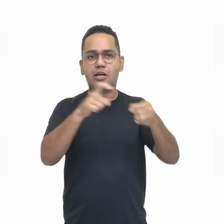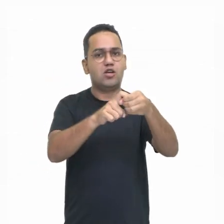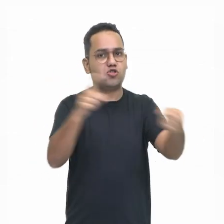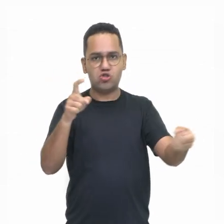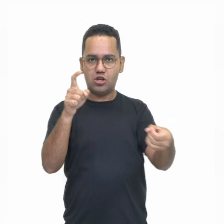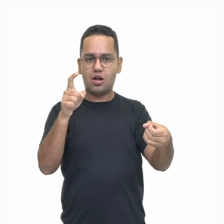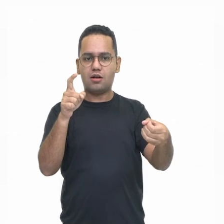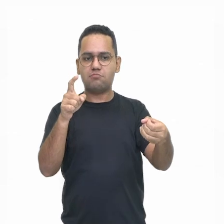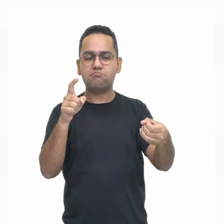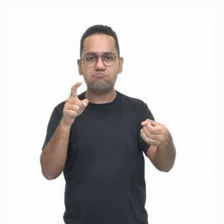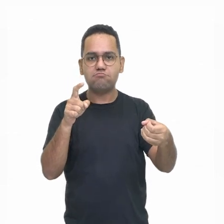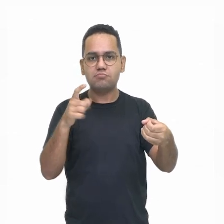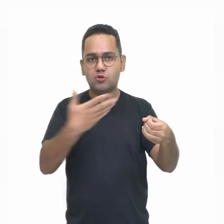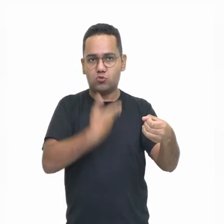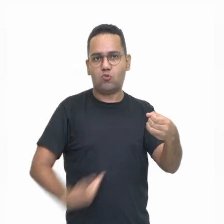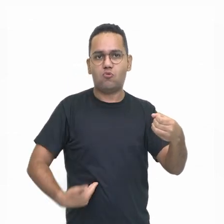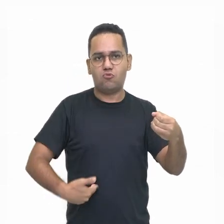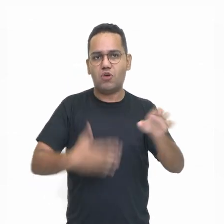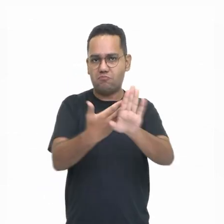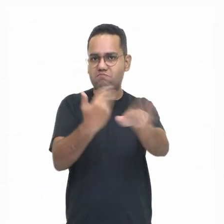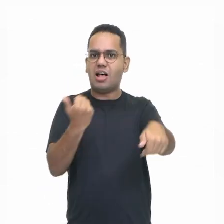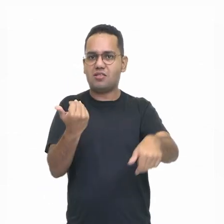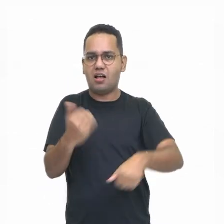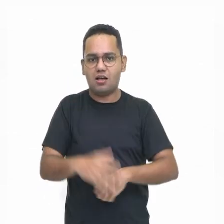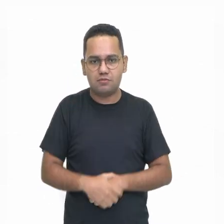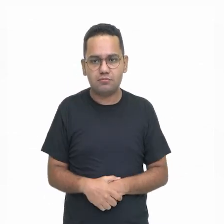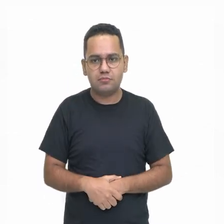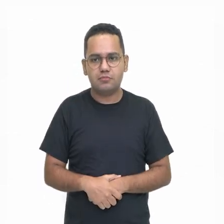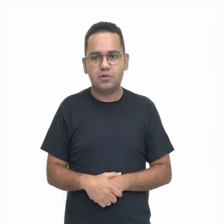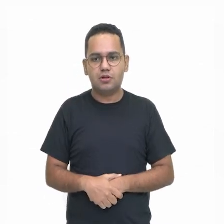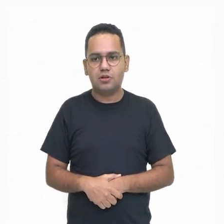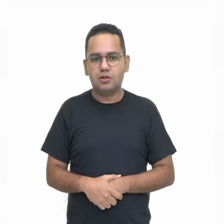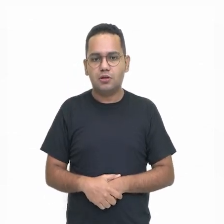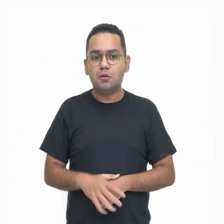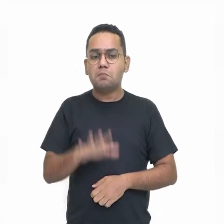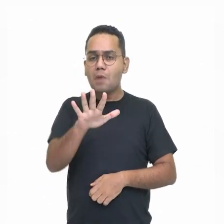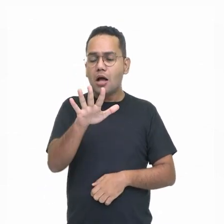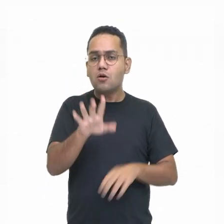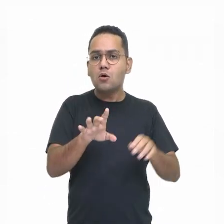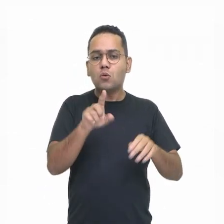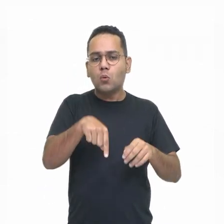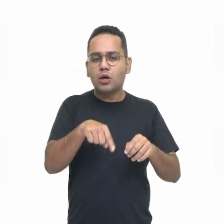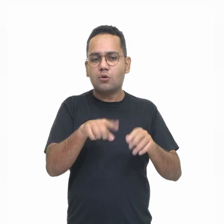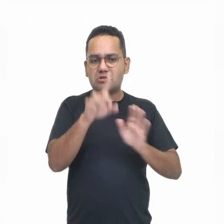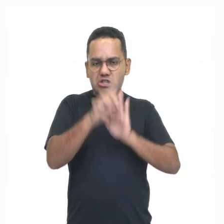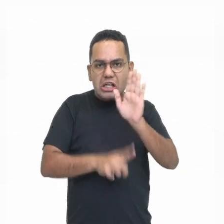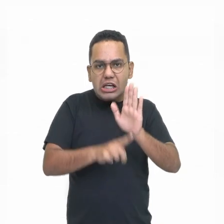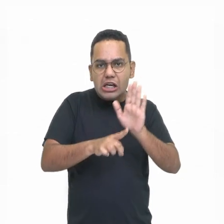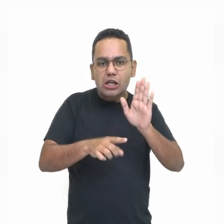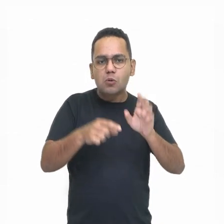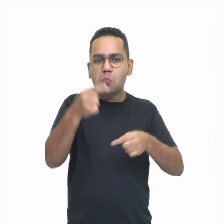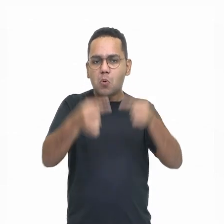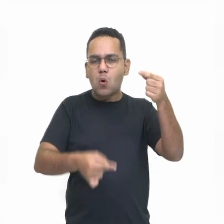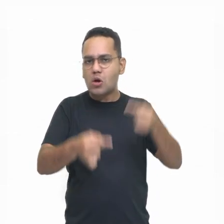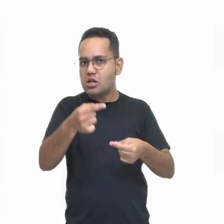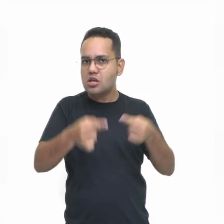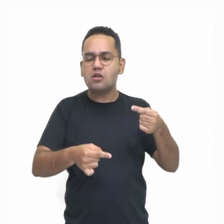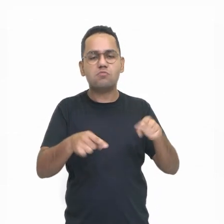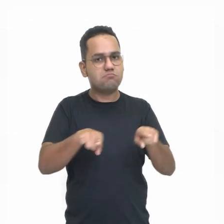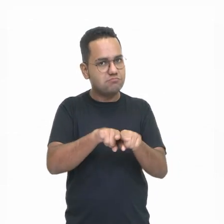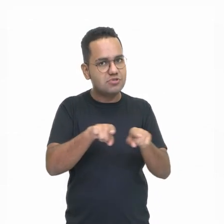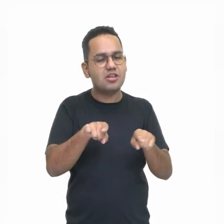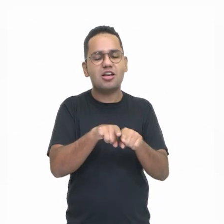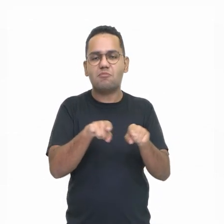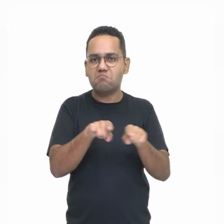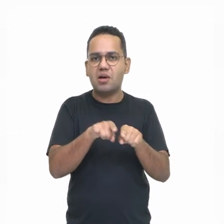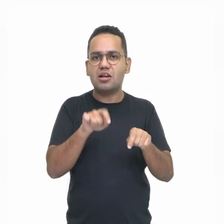sendo afastado de vez, desligado do cargo de presidente, tendo seus direitos políticos cassados, ok? Continuando. Após